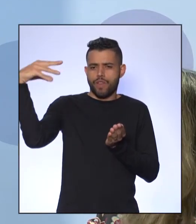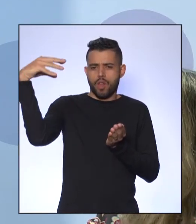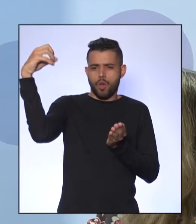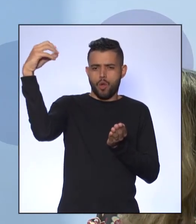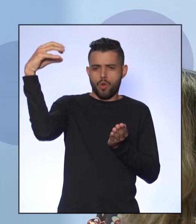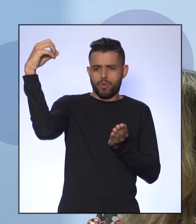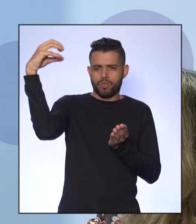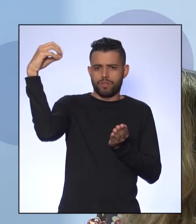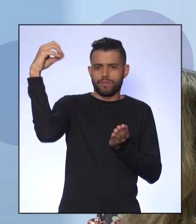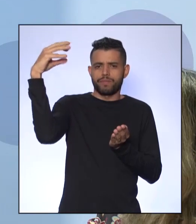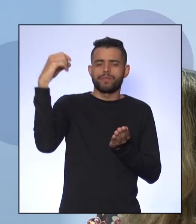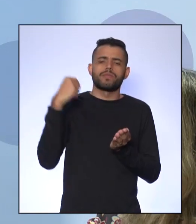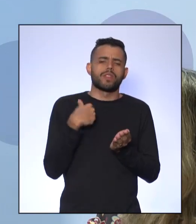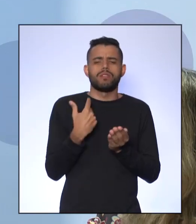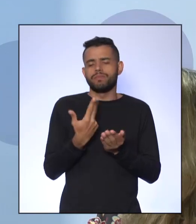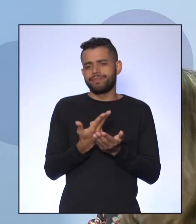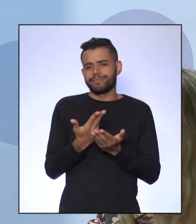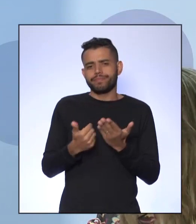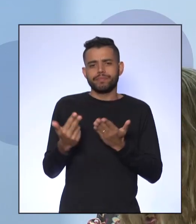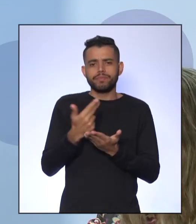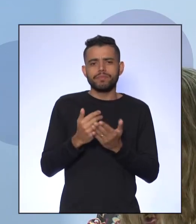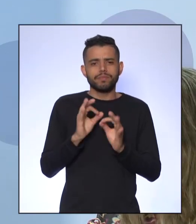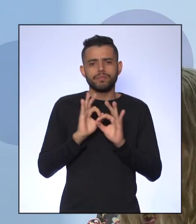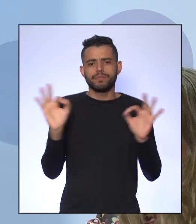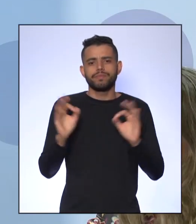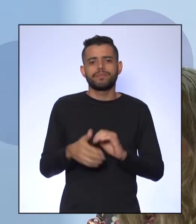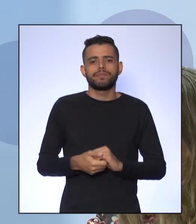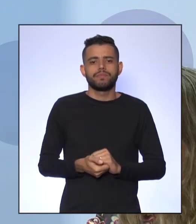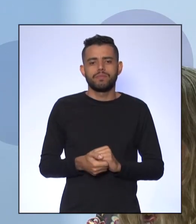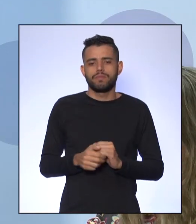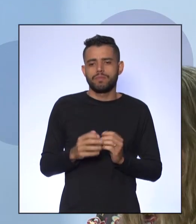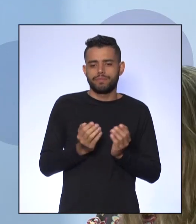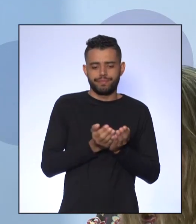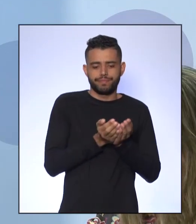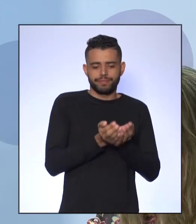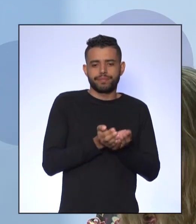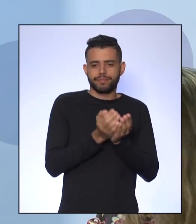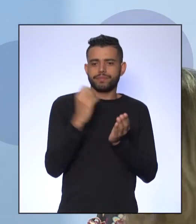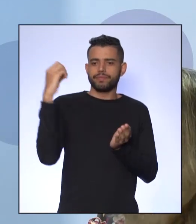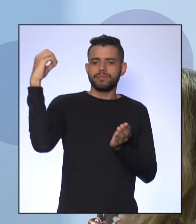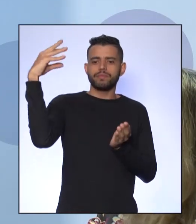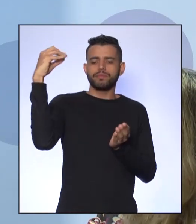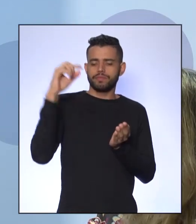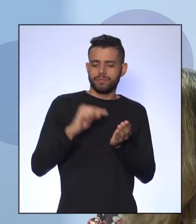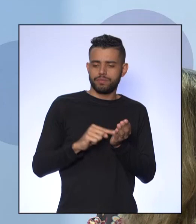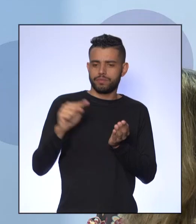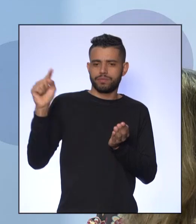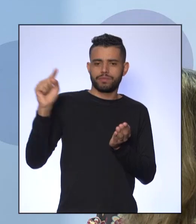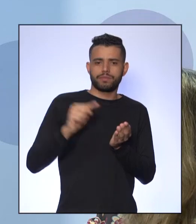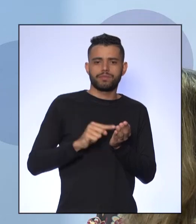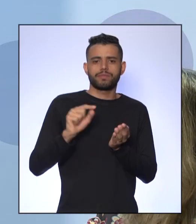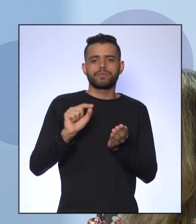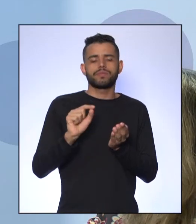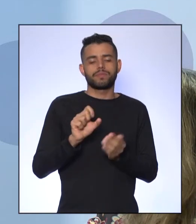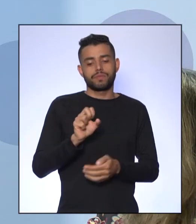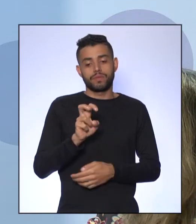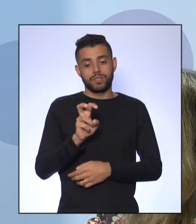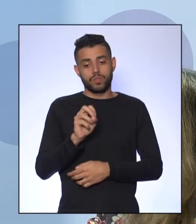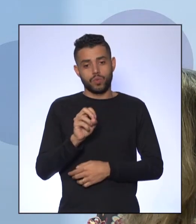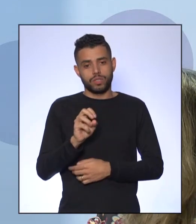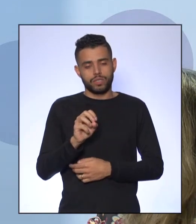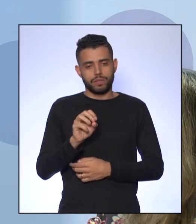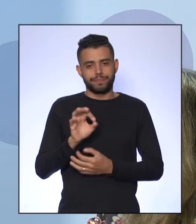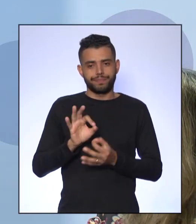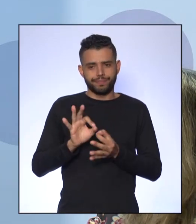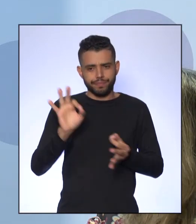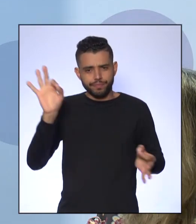que eu sou um grande desenhista. E a distância que eu tenho do barco até o farol é 50 metros. Então,